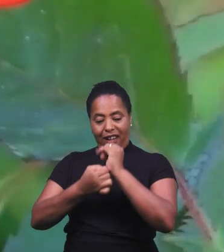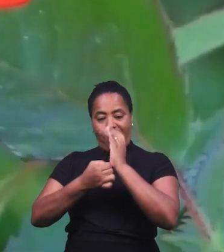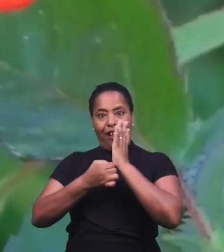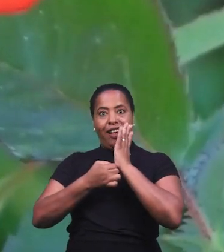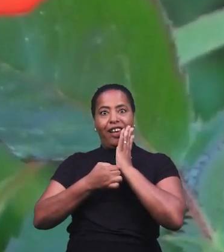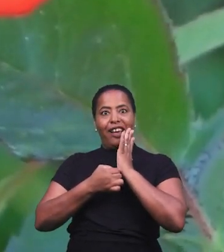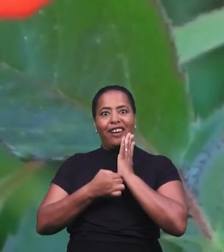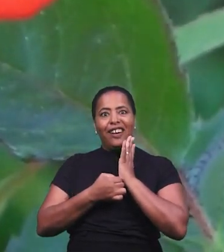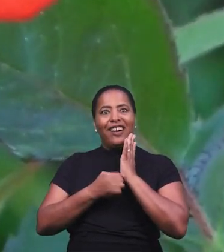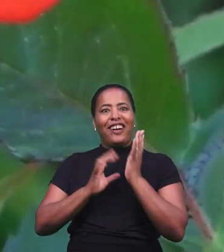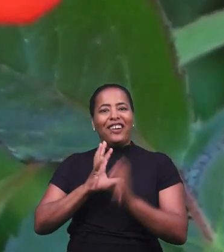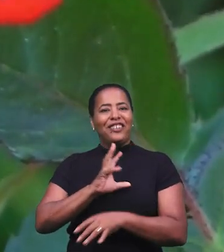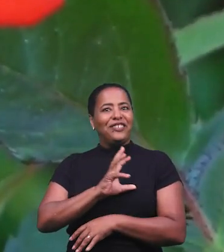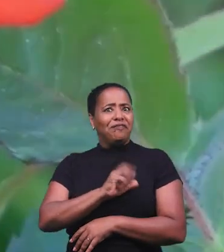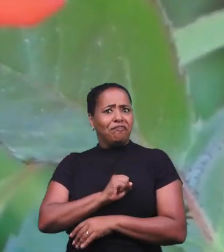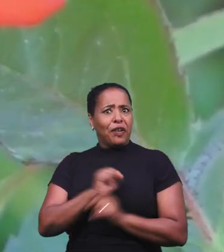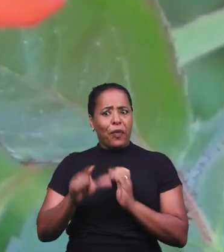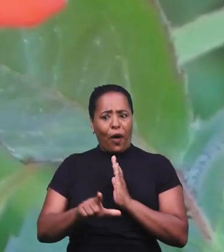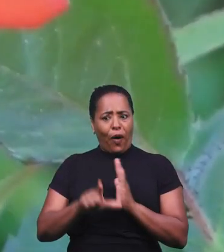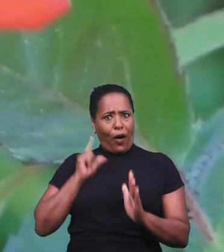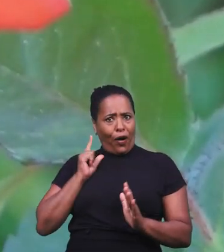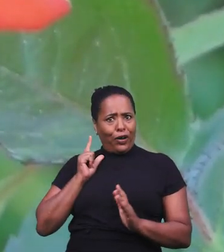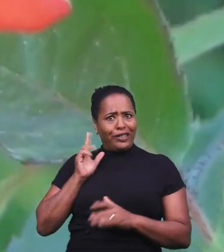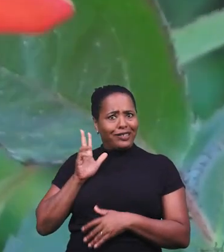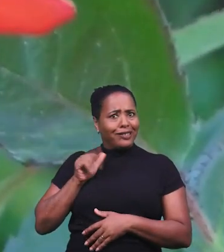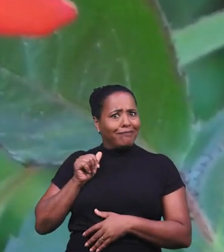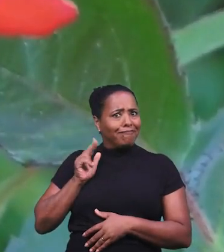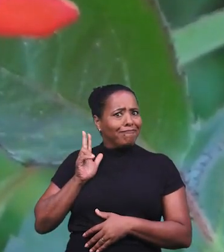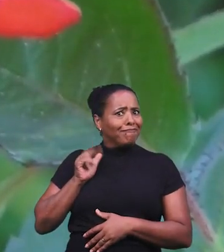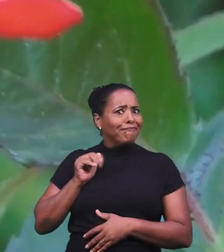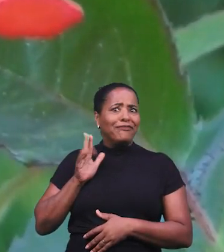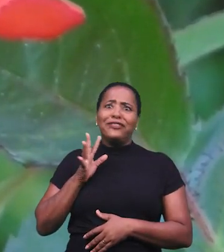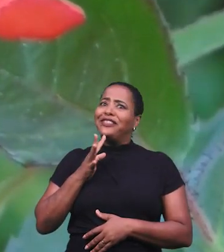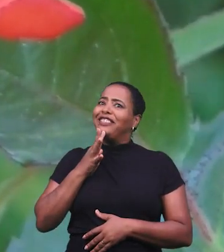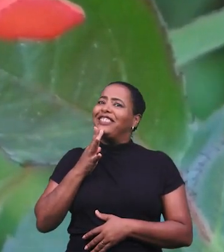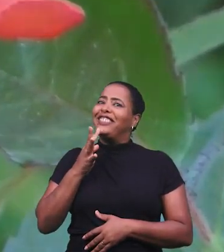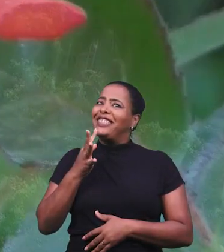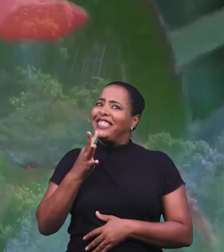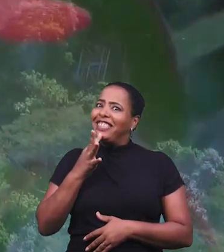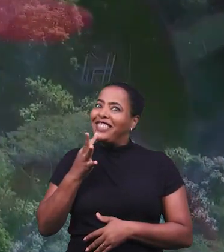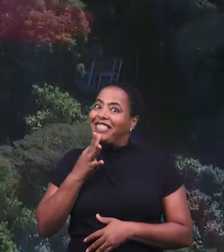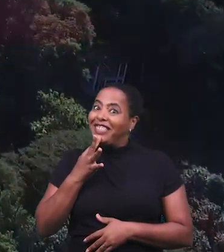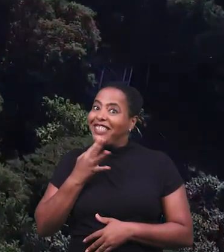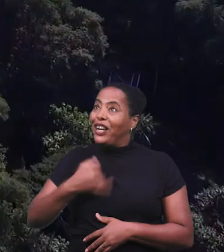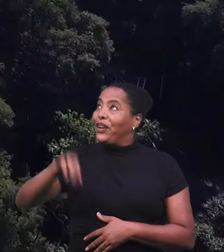falou-me de um amor que jamais conheci,